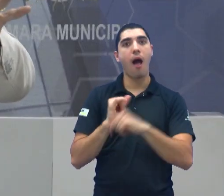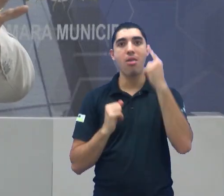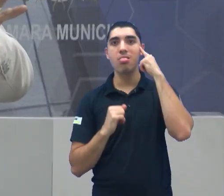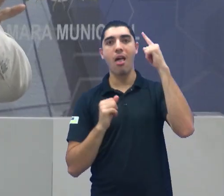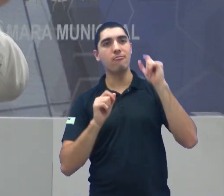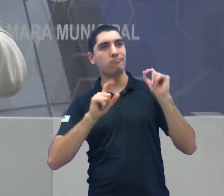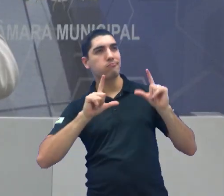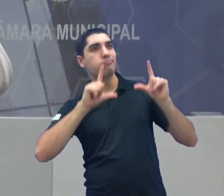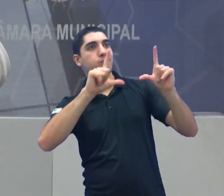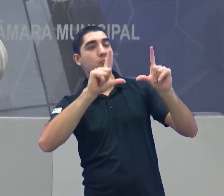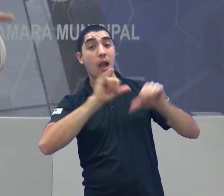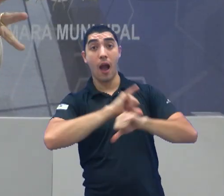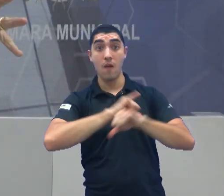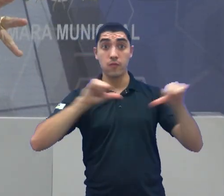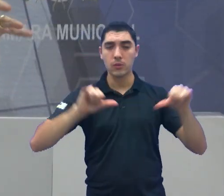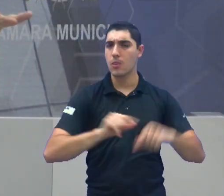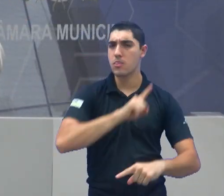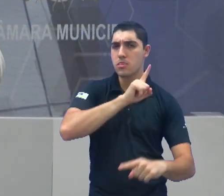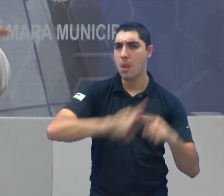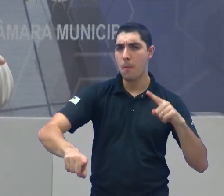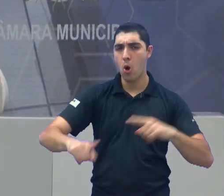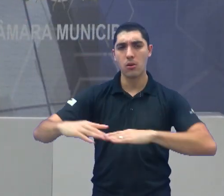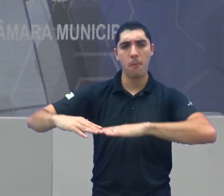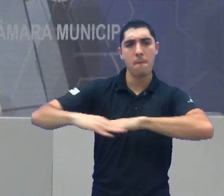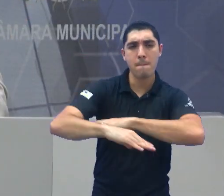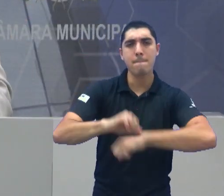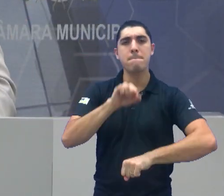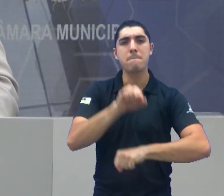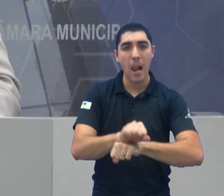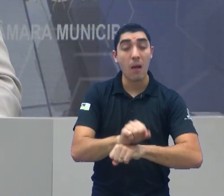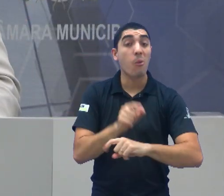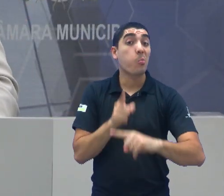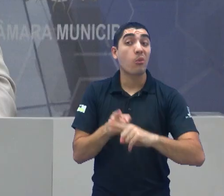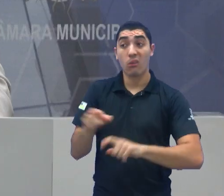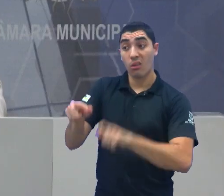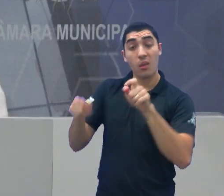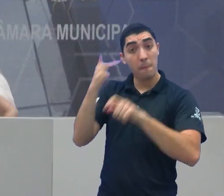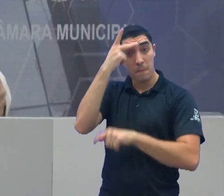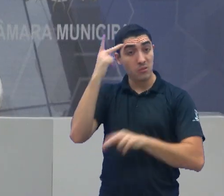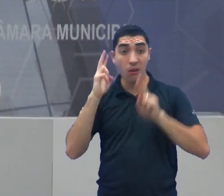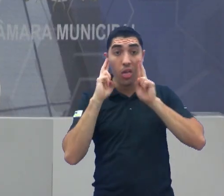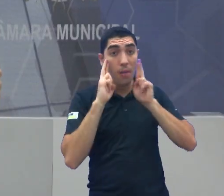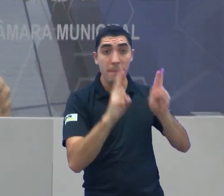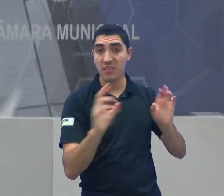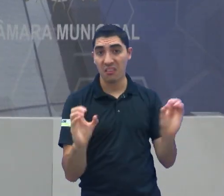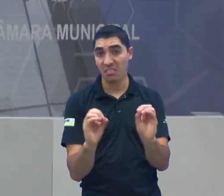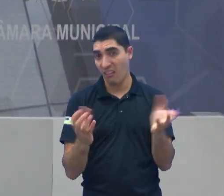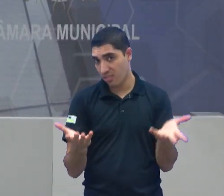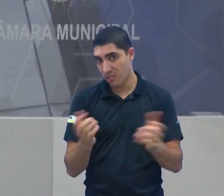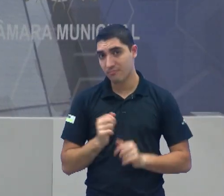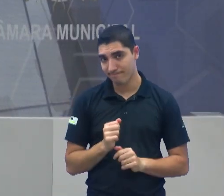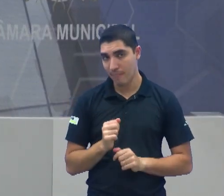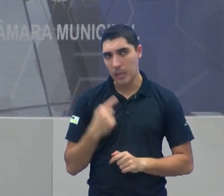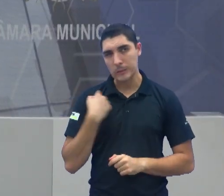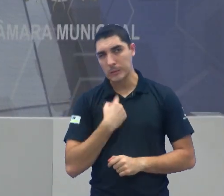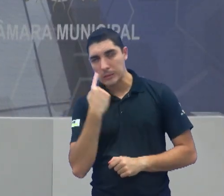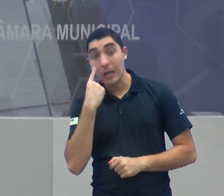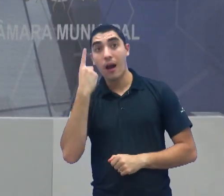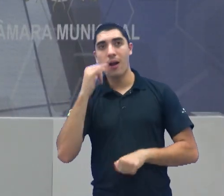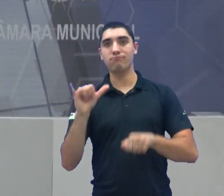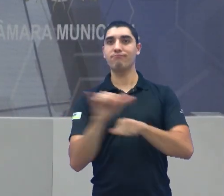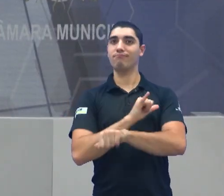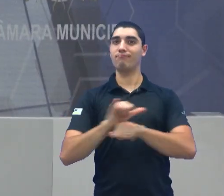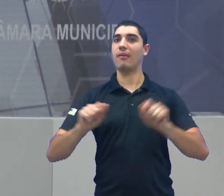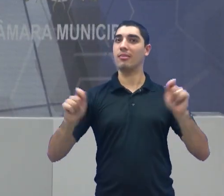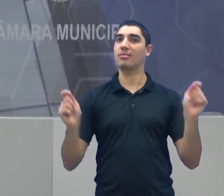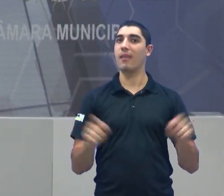um pouco as ações de pessoas que não respeitam o sossego público. E a gente já teve experiências